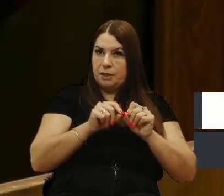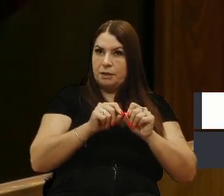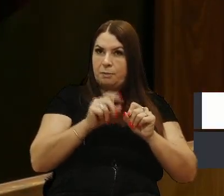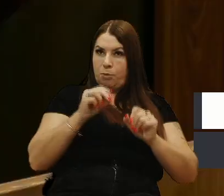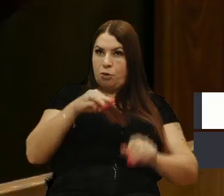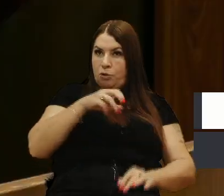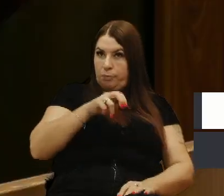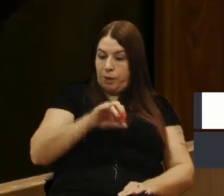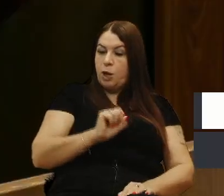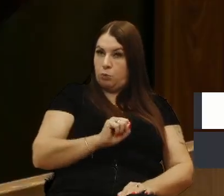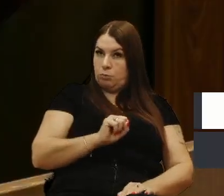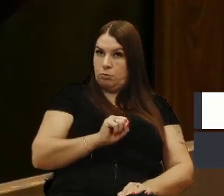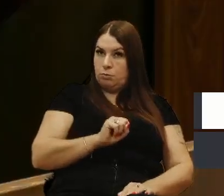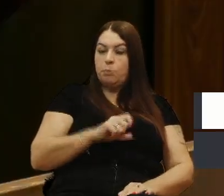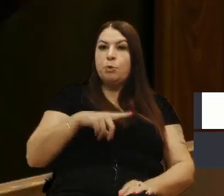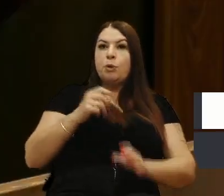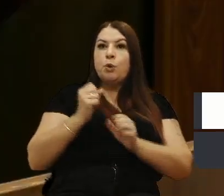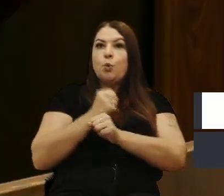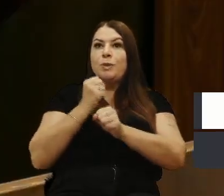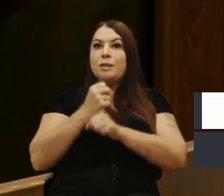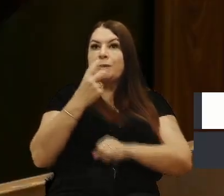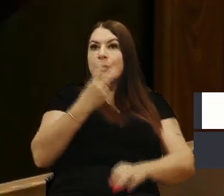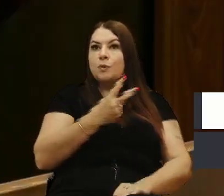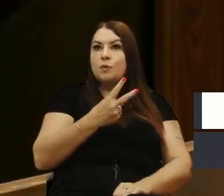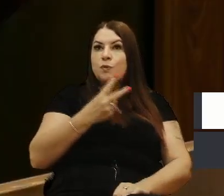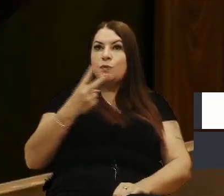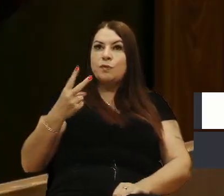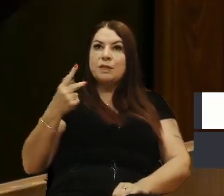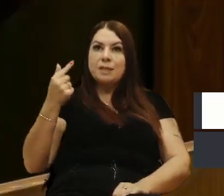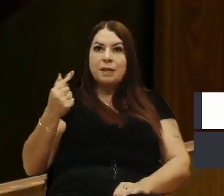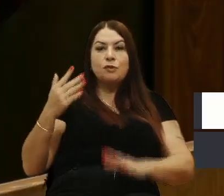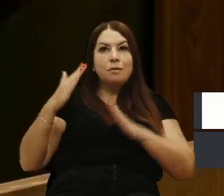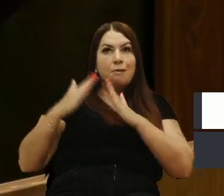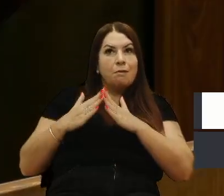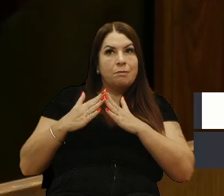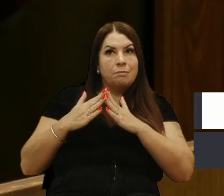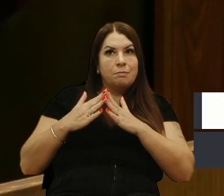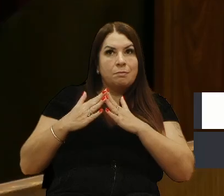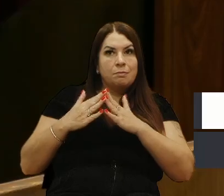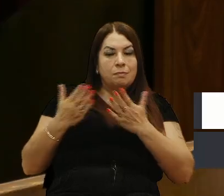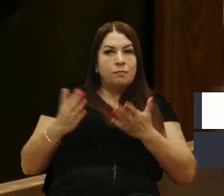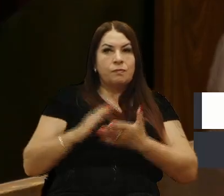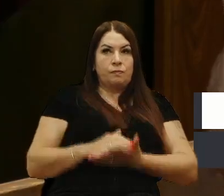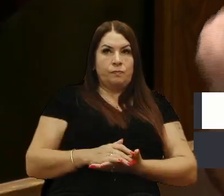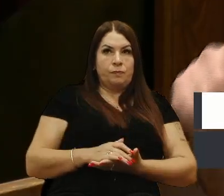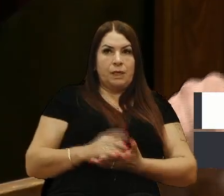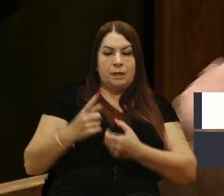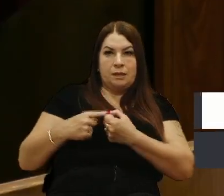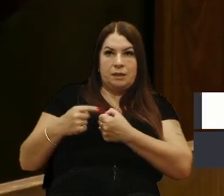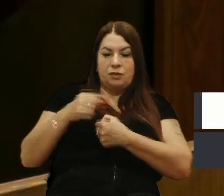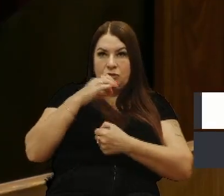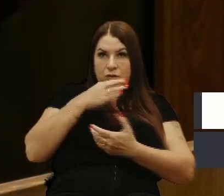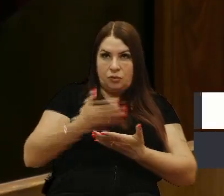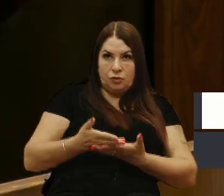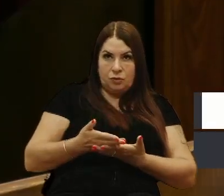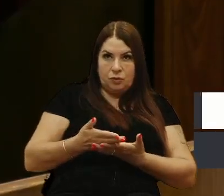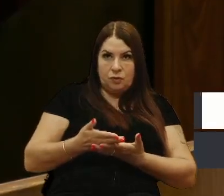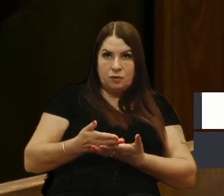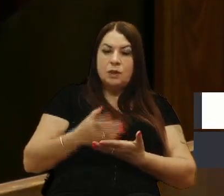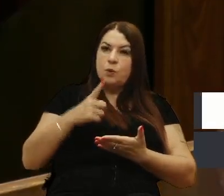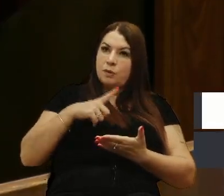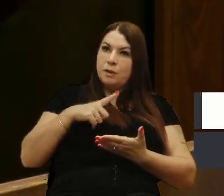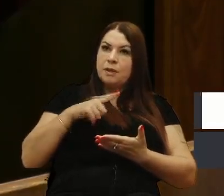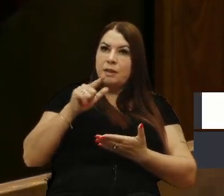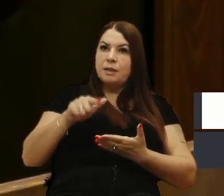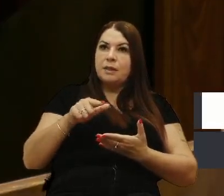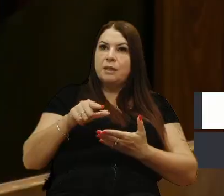Manaus. Mas quando eu quero construir 227 casas na cidade de Caxias do Sul, eu tenho que deixar